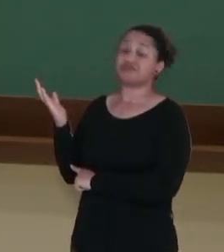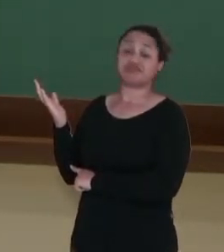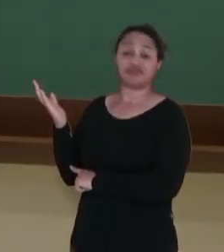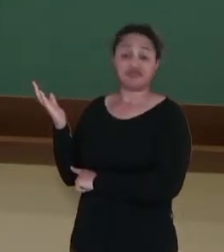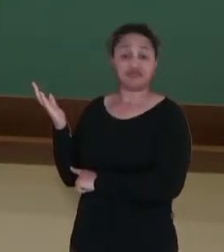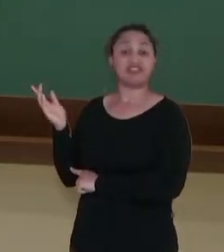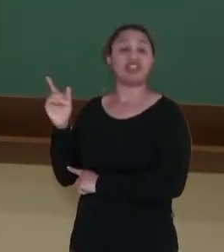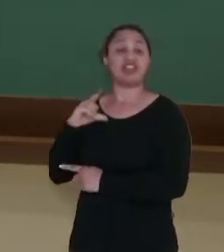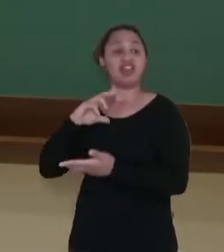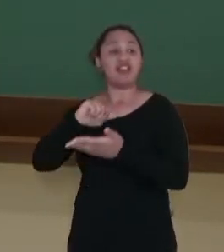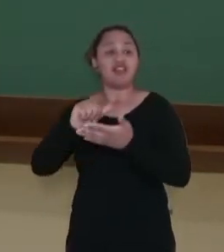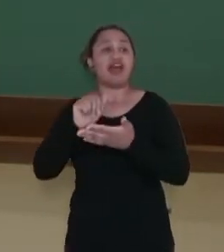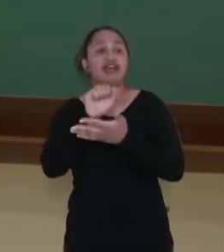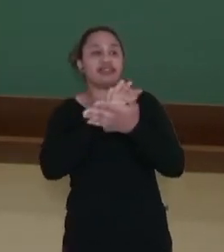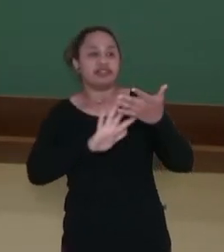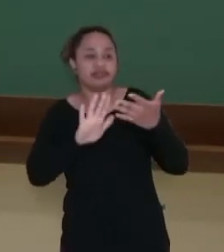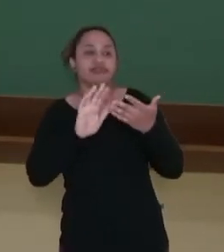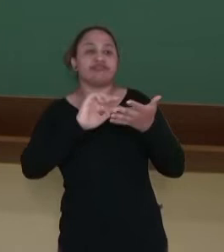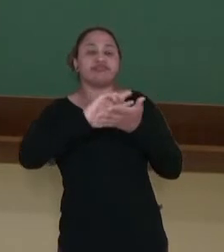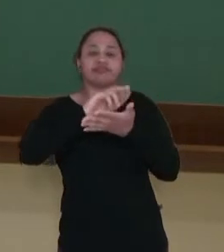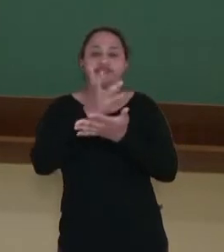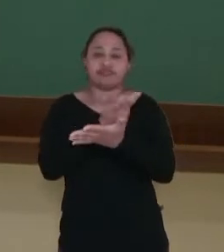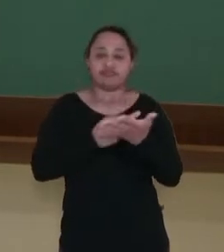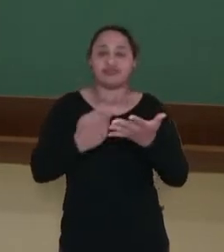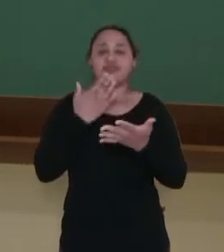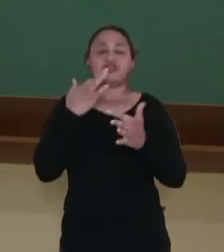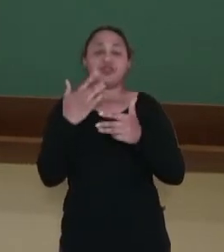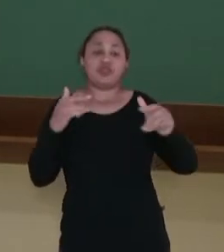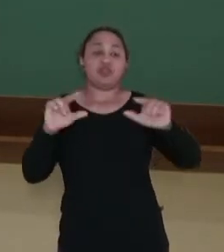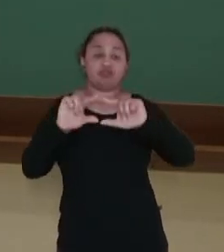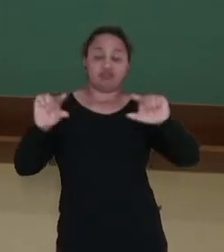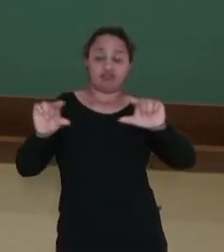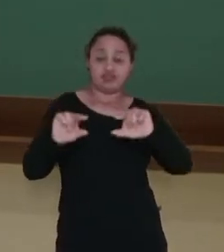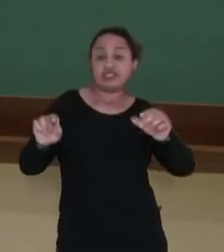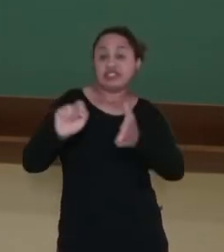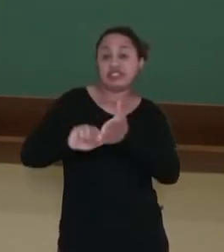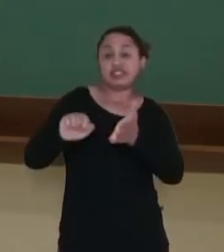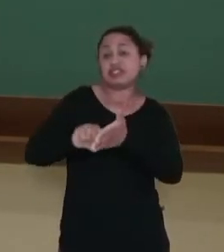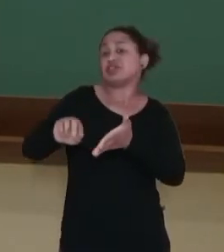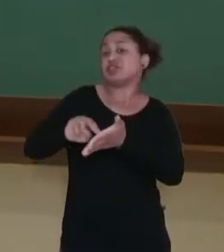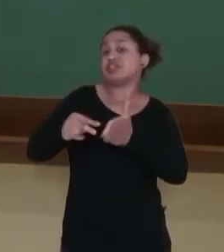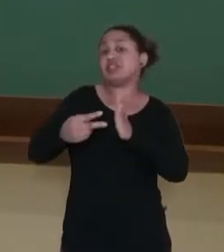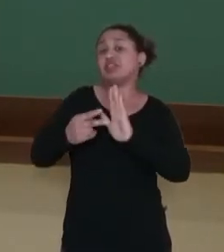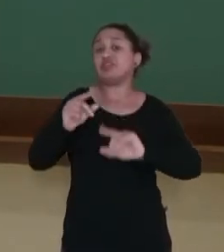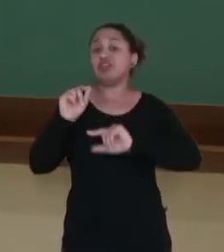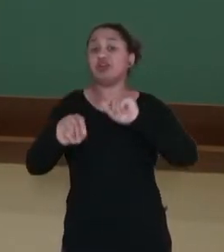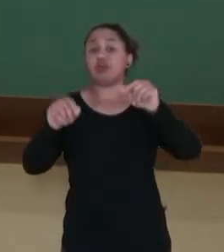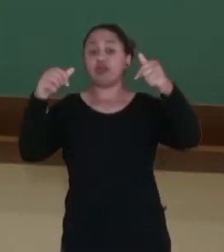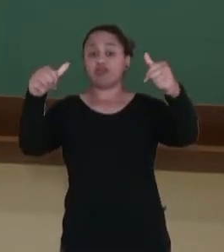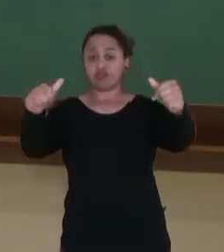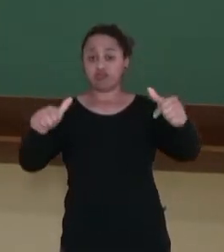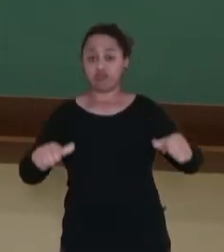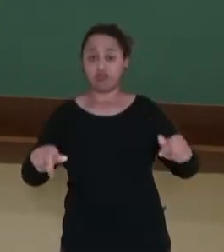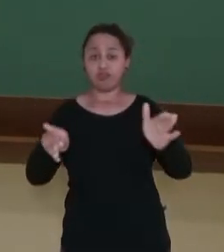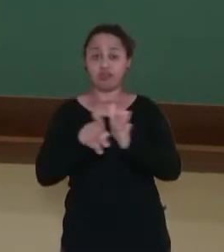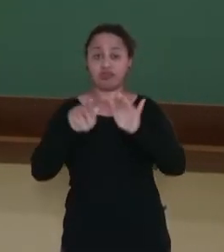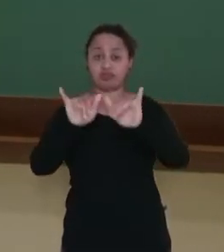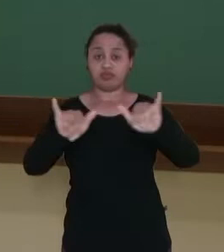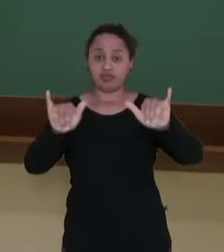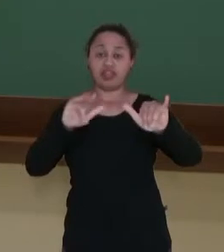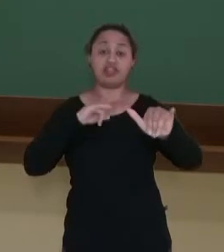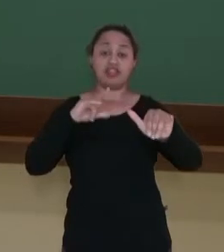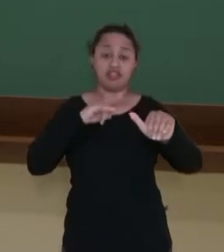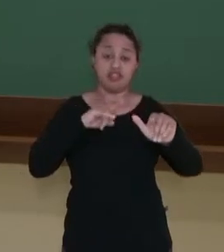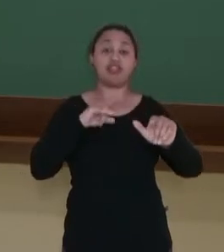imagens, desenhos coloridos, nós temos a parte escrita. O que quer dizer isso? Que um cartaz de campanha, ele utiliza a